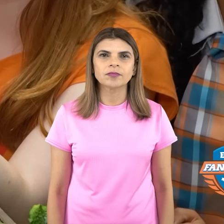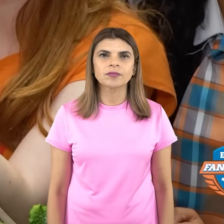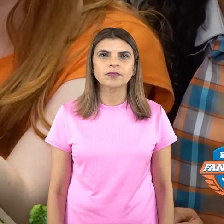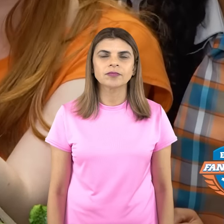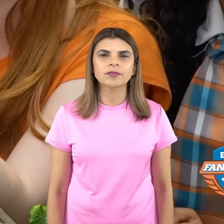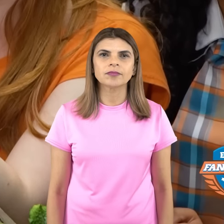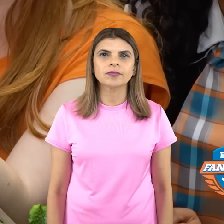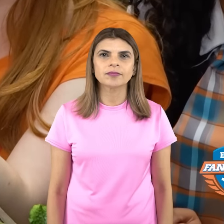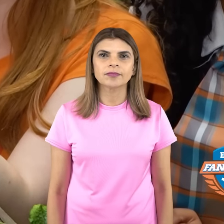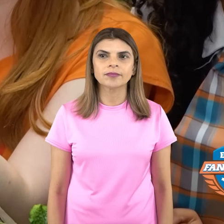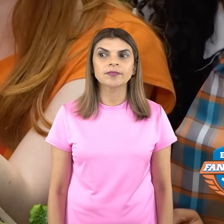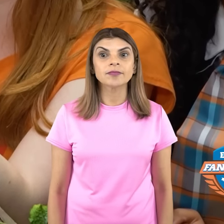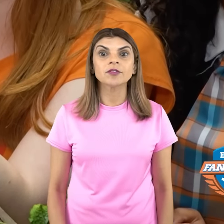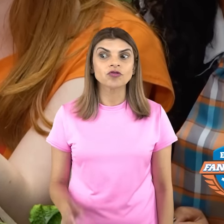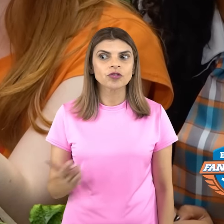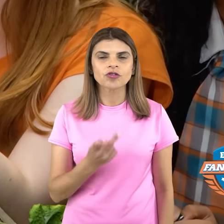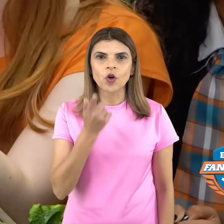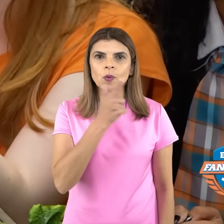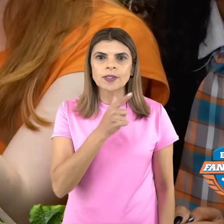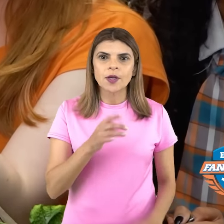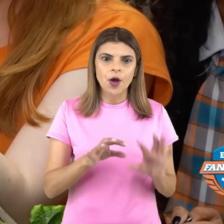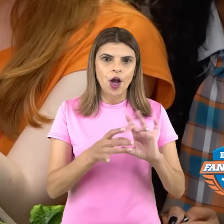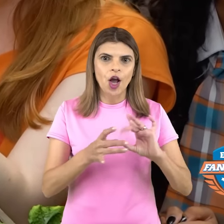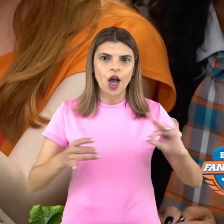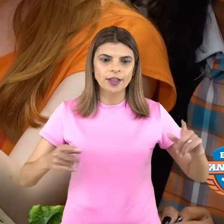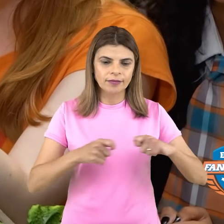Vai nessa, Gi. A princesa e a Camila já pegaram a corda.